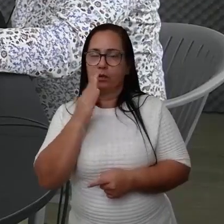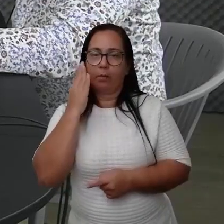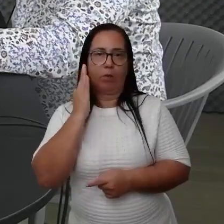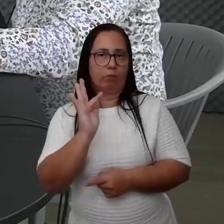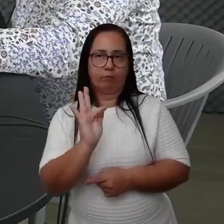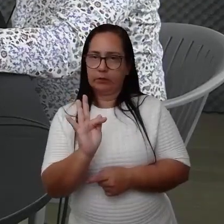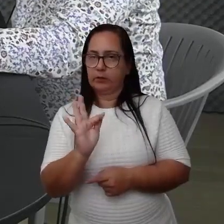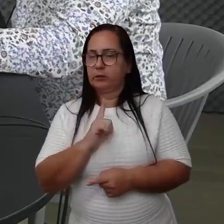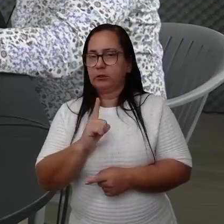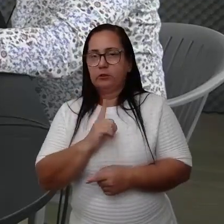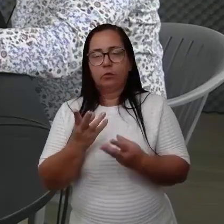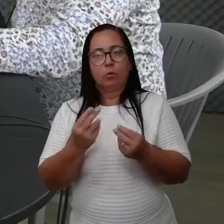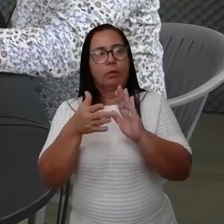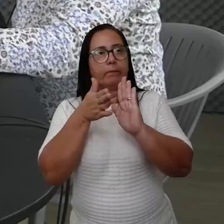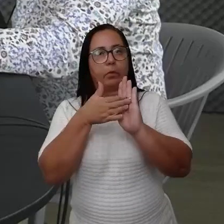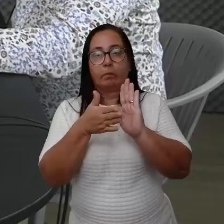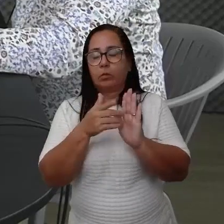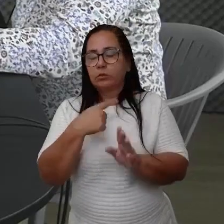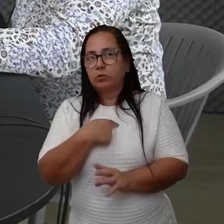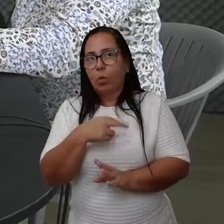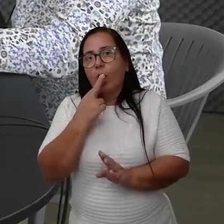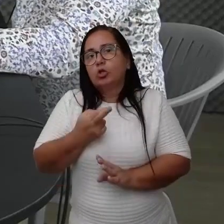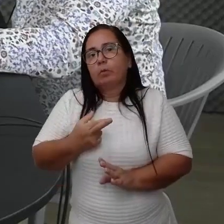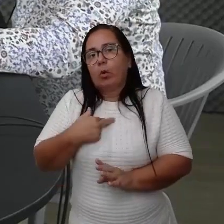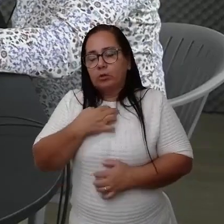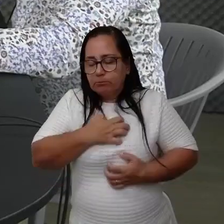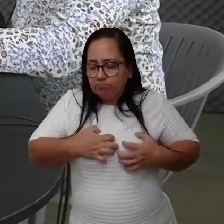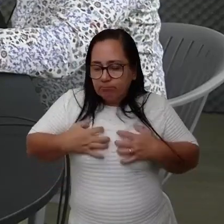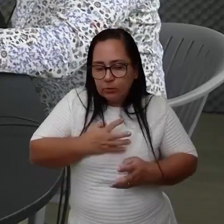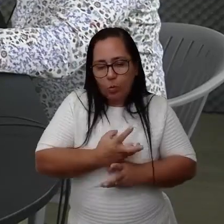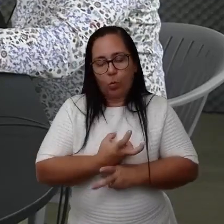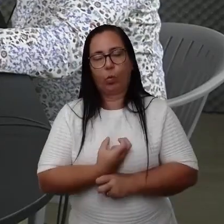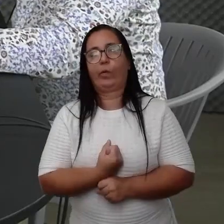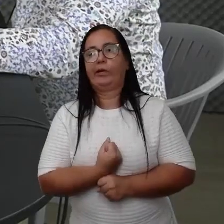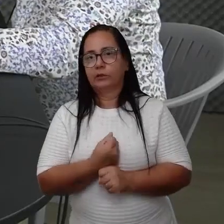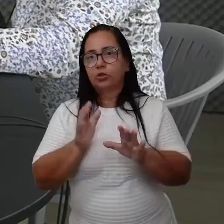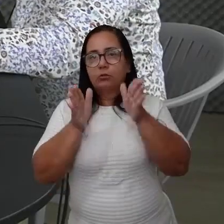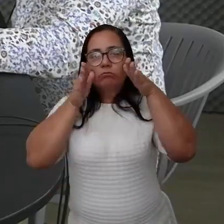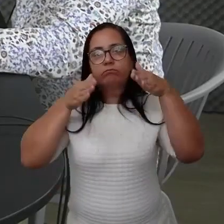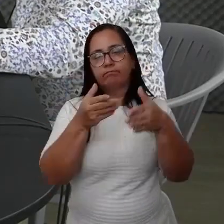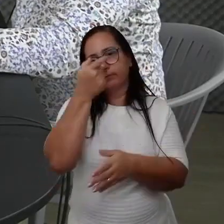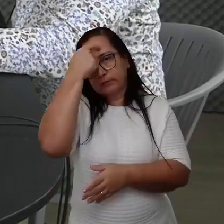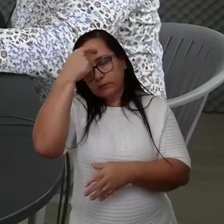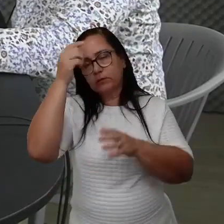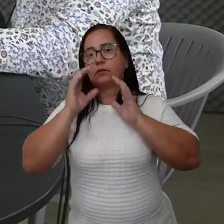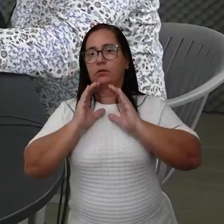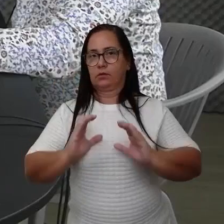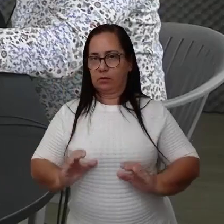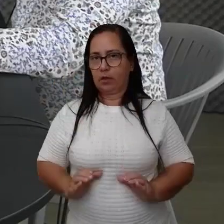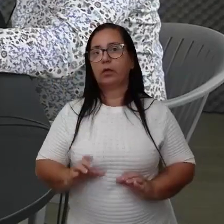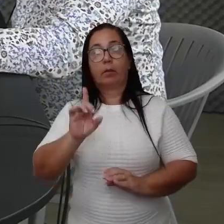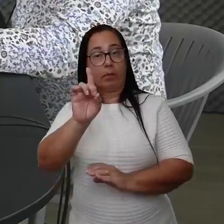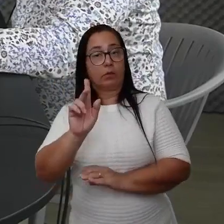tive as respostas de muitas das minhas angústias, já voltada, assim, com uma consciência cidadã para os direitos